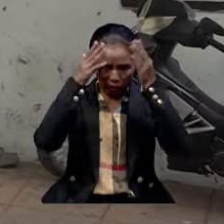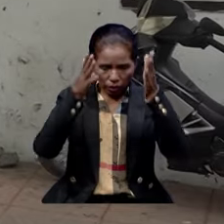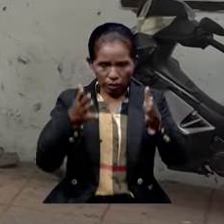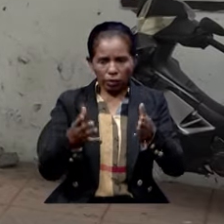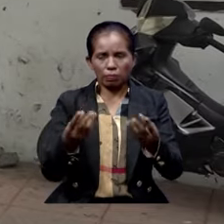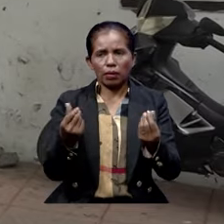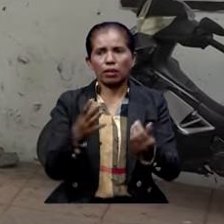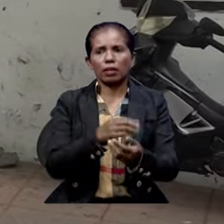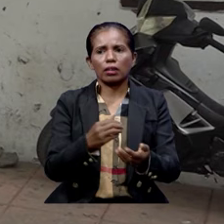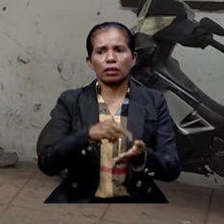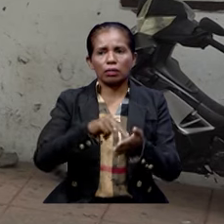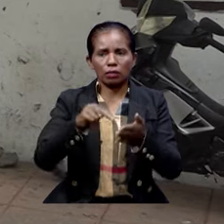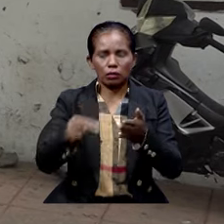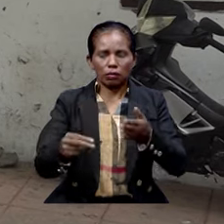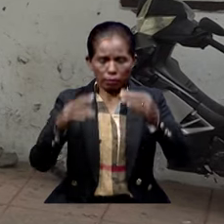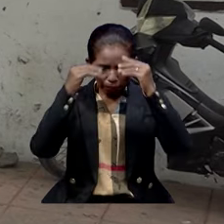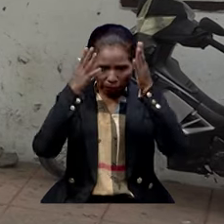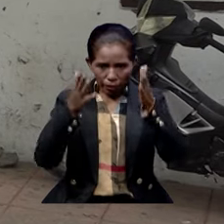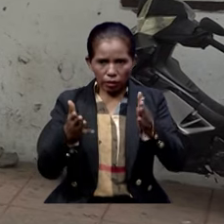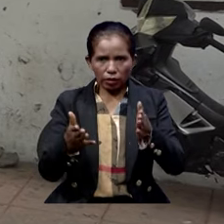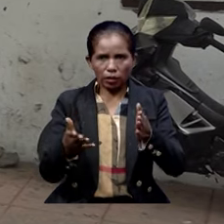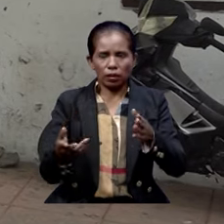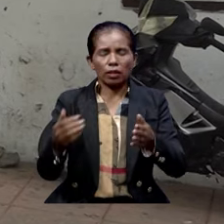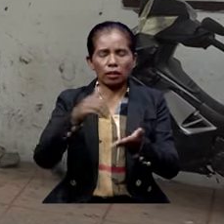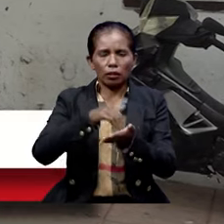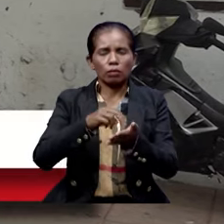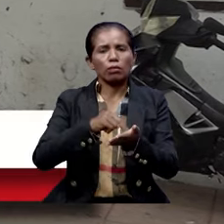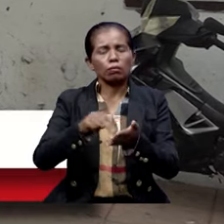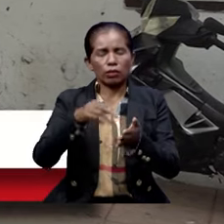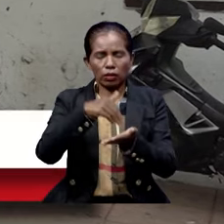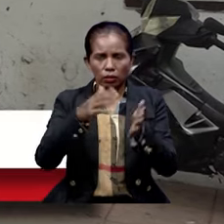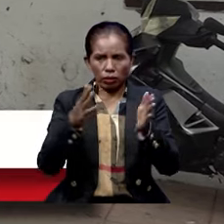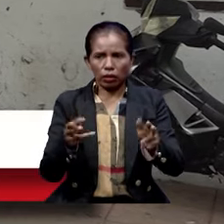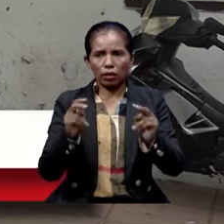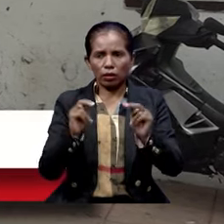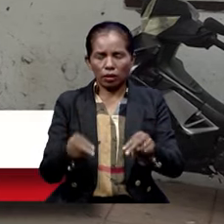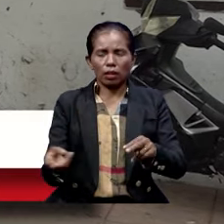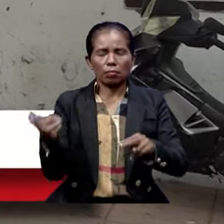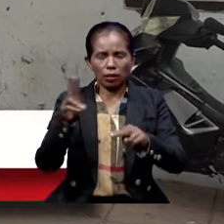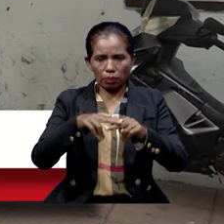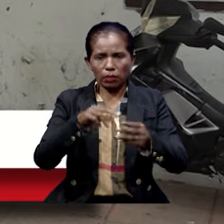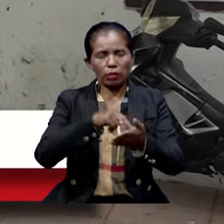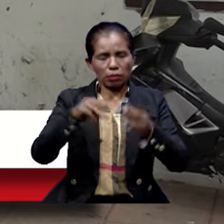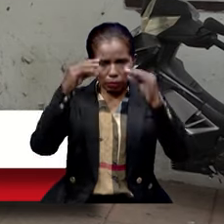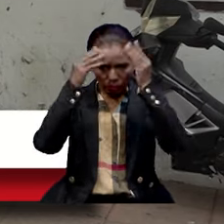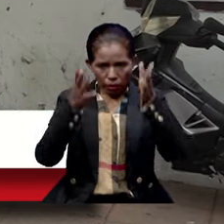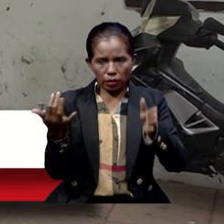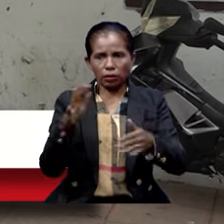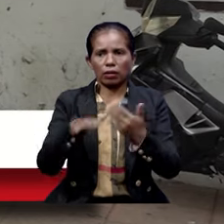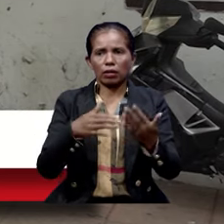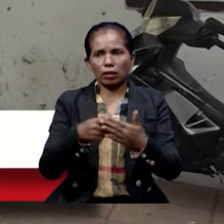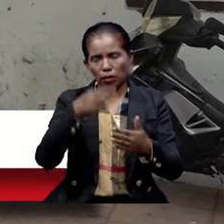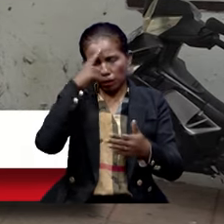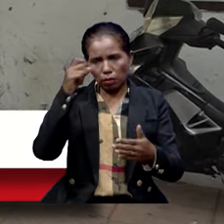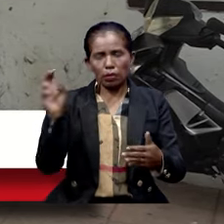estudante aumenta. Se a carga aumenta, número professor, número estudante, tem que aumenta mais número professor sira. Tamba